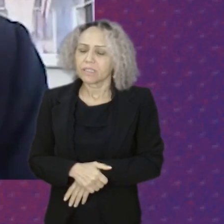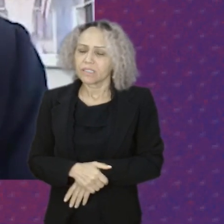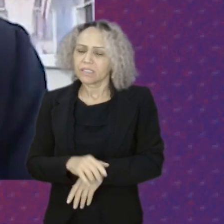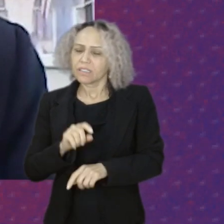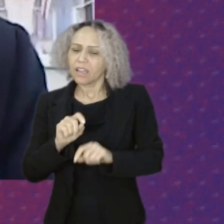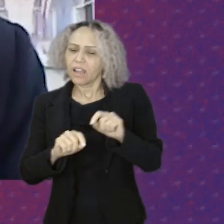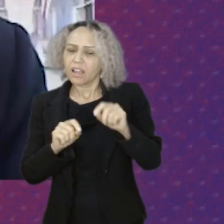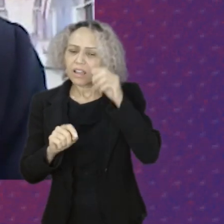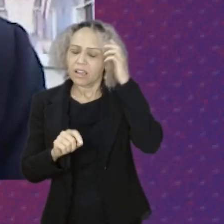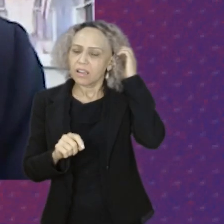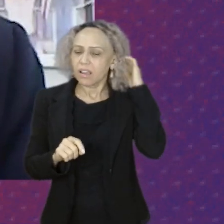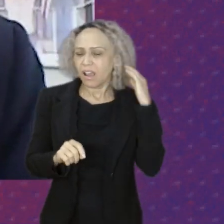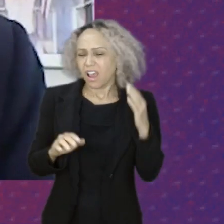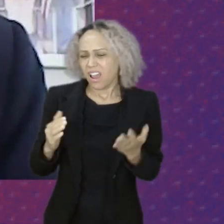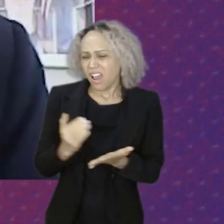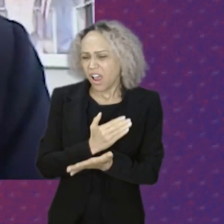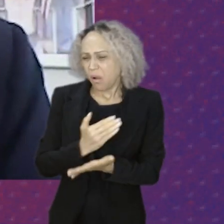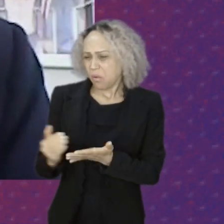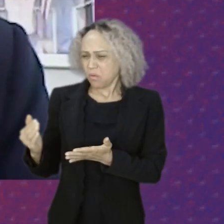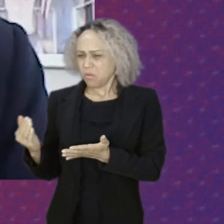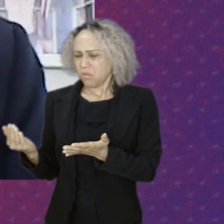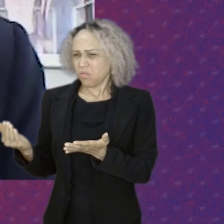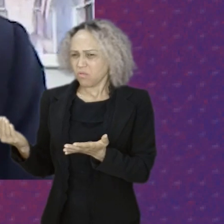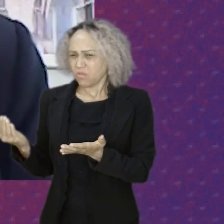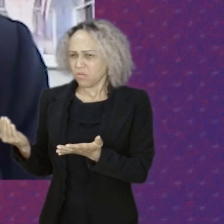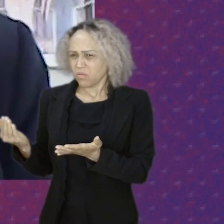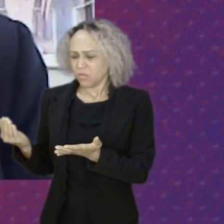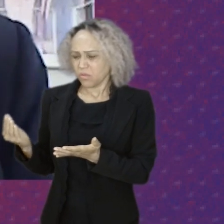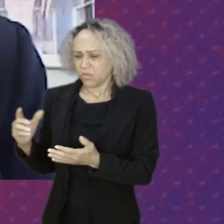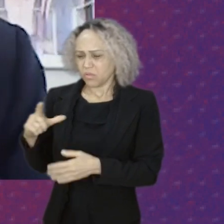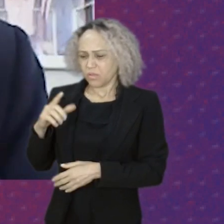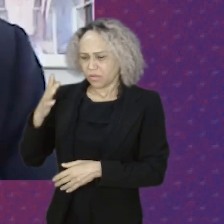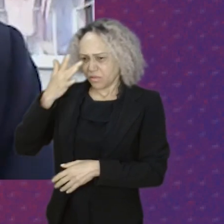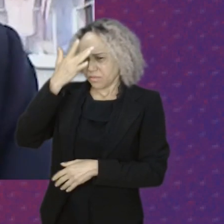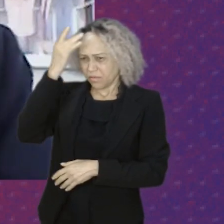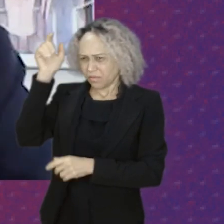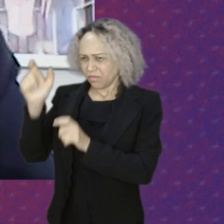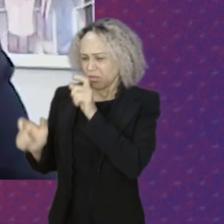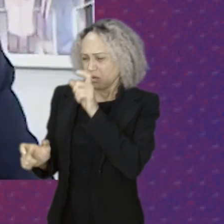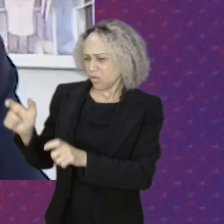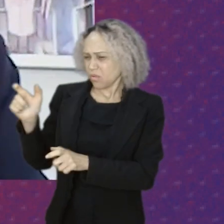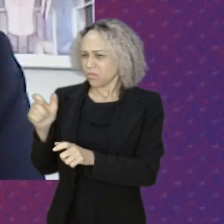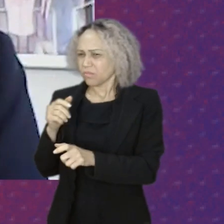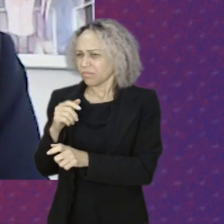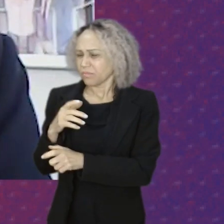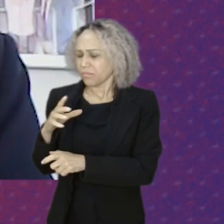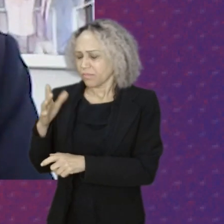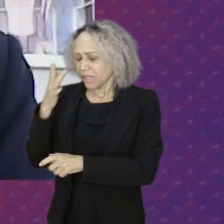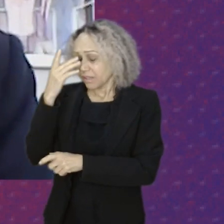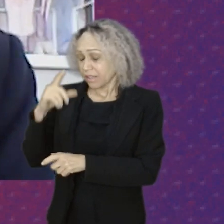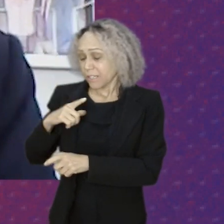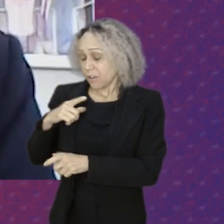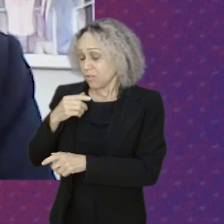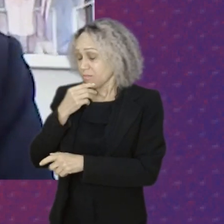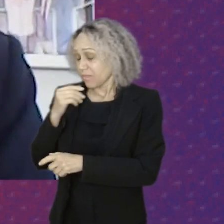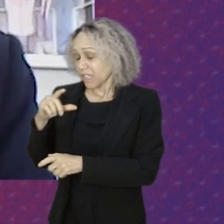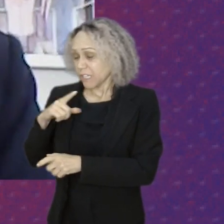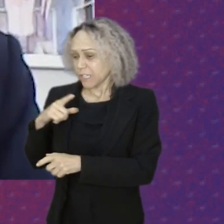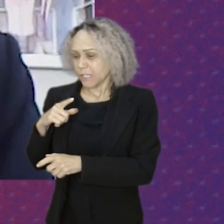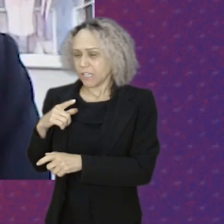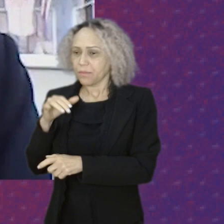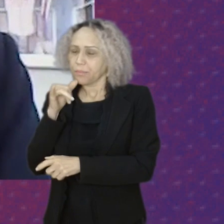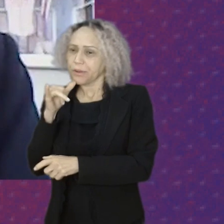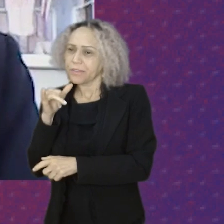falsifica, né, para ficar com a terra, leiloa, compra, faz forma de leilão com algum judiciário do Estado,